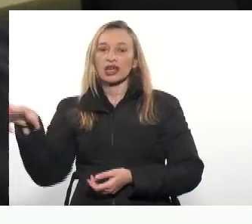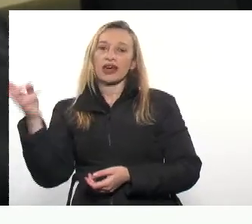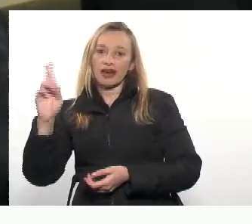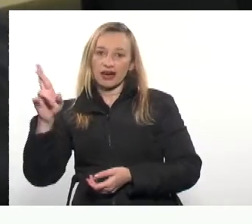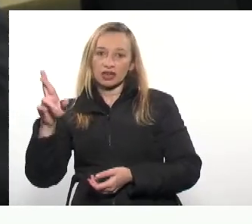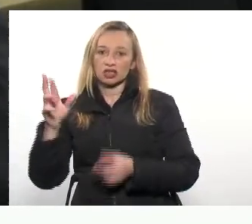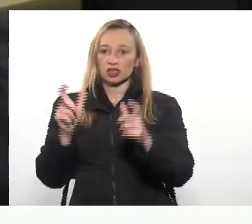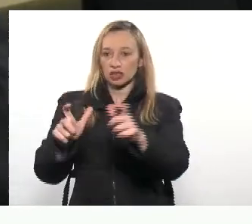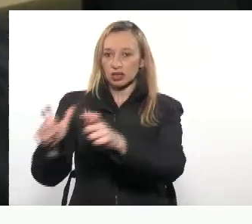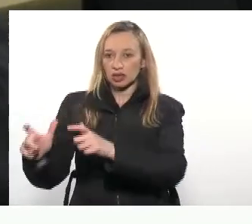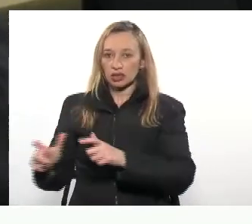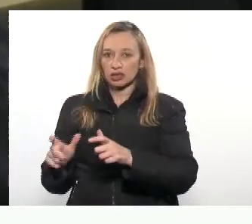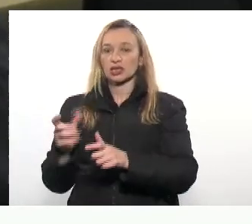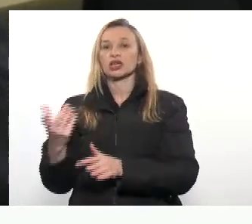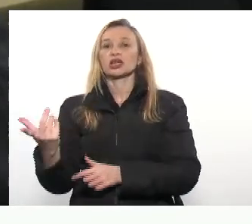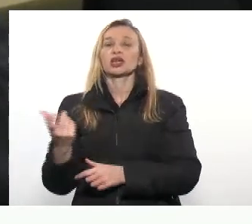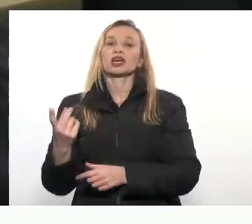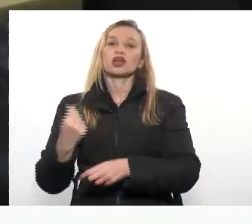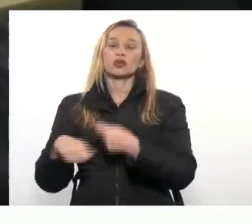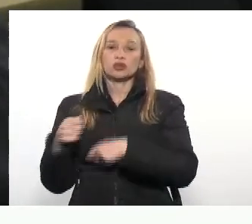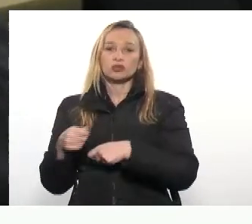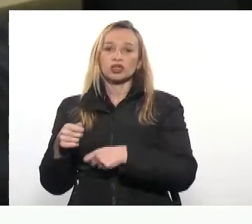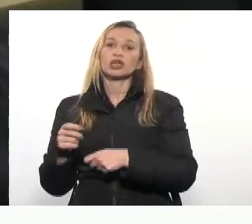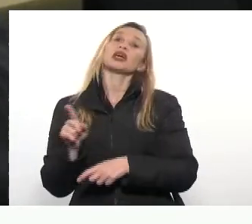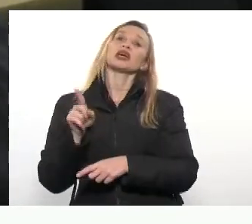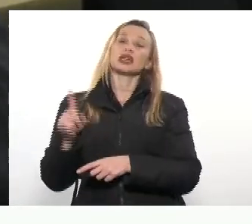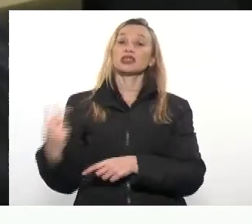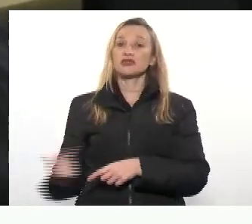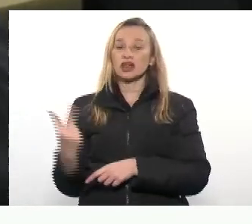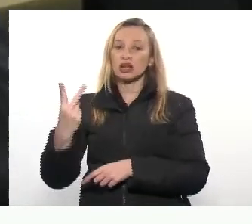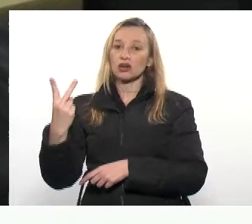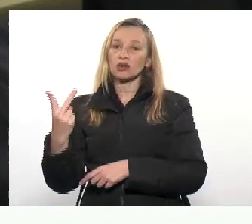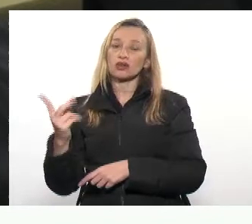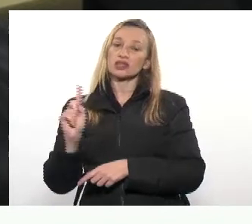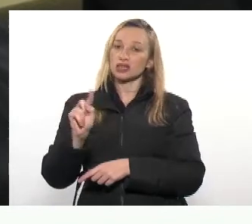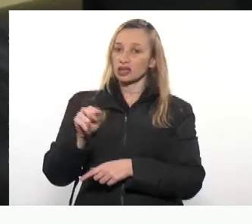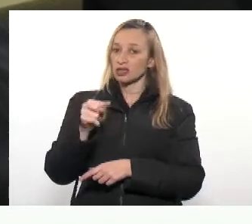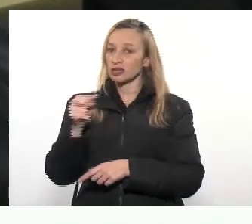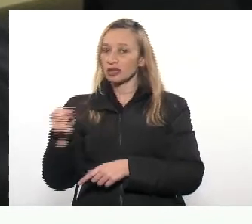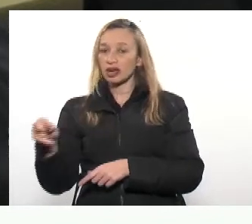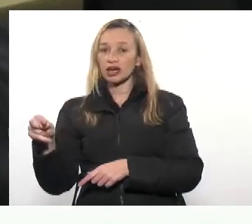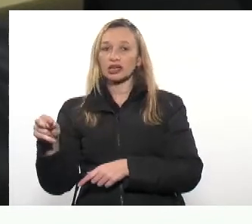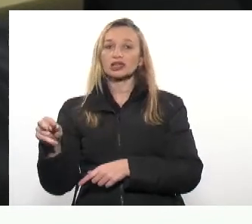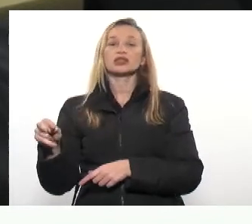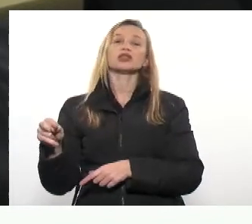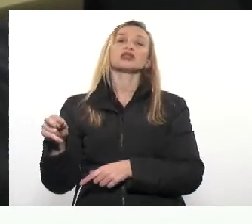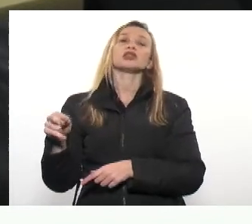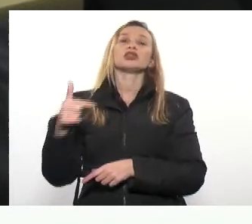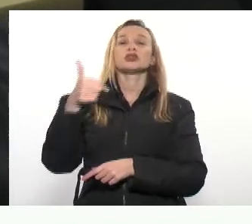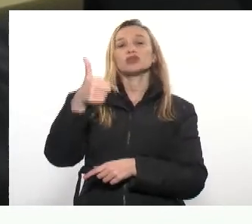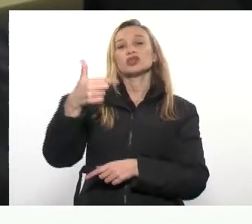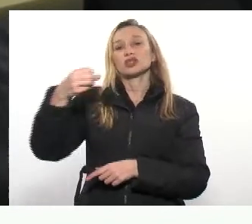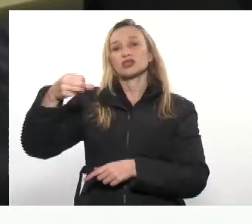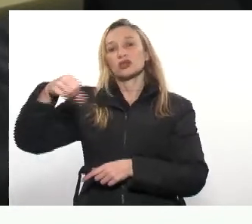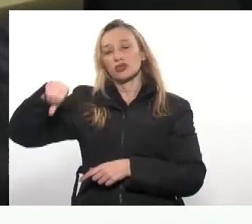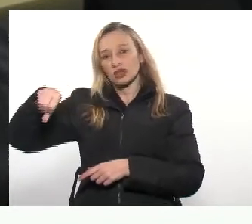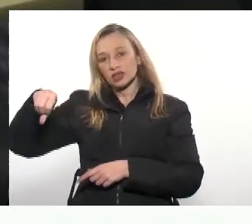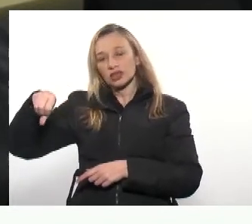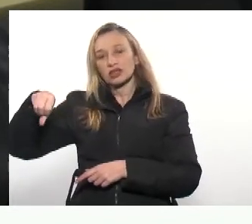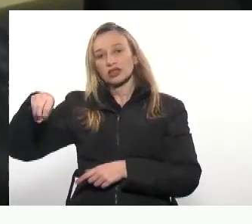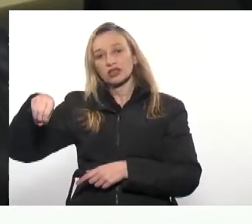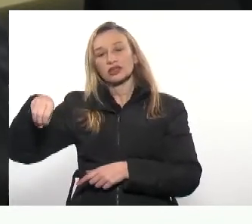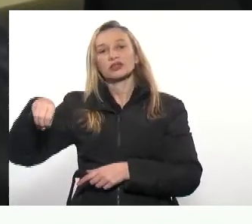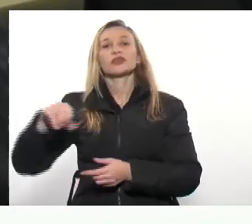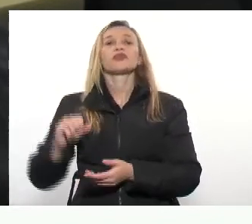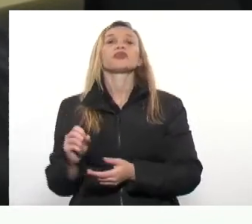unidade, por economia. Essa tarifa vai ser abandonada, essa tarifa de R$ 290, e o